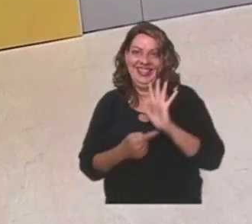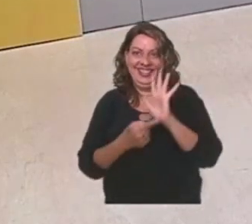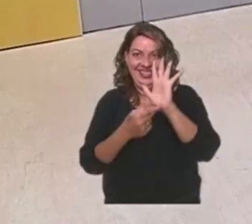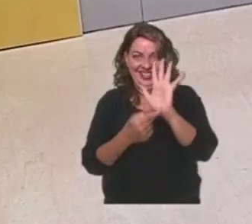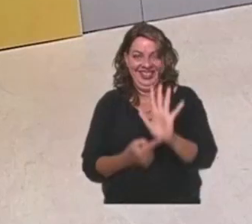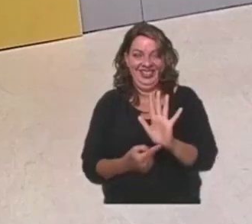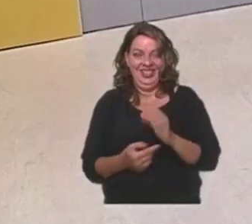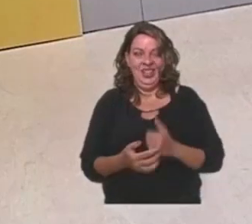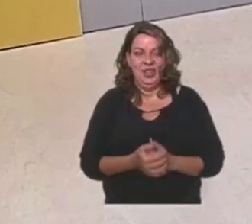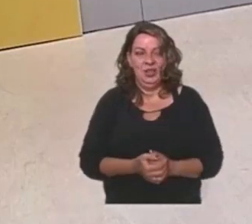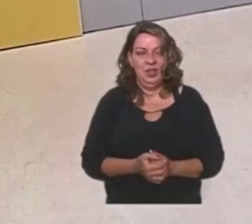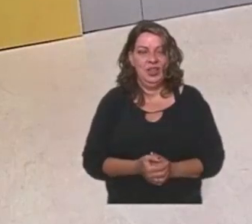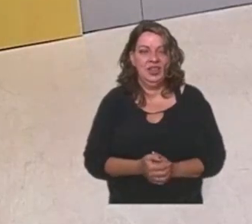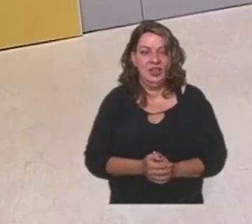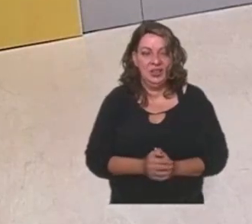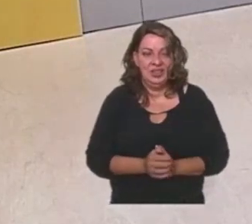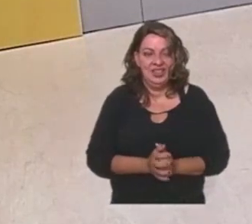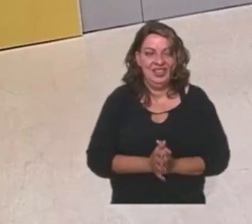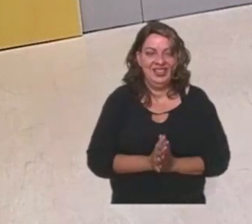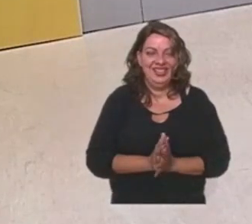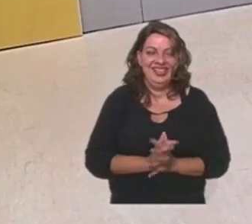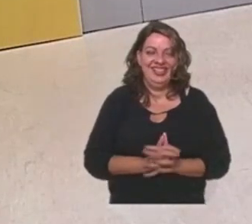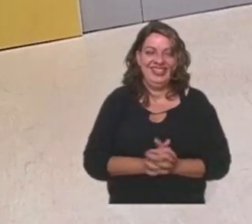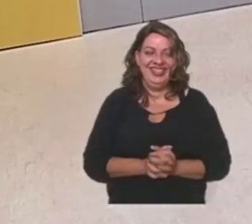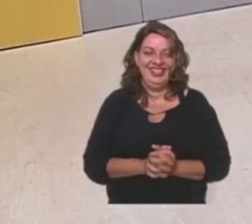aparece agora. 34.